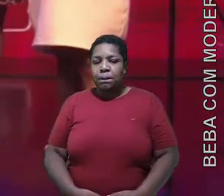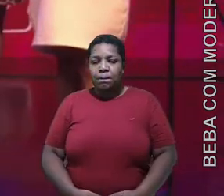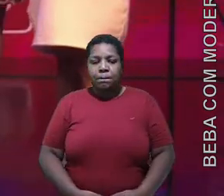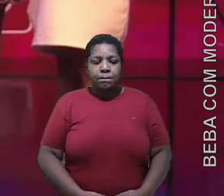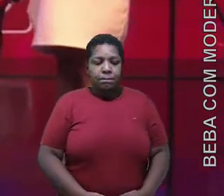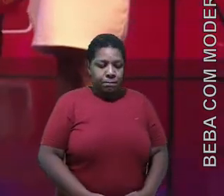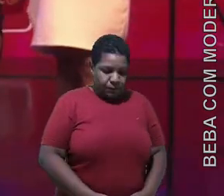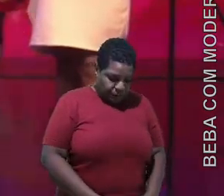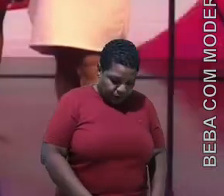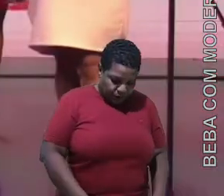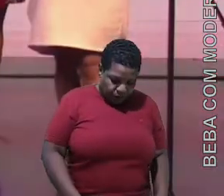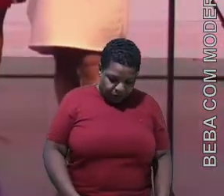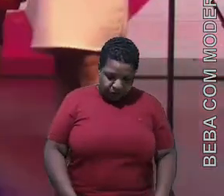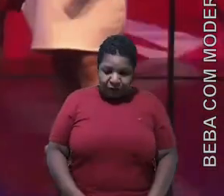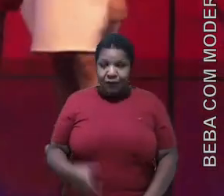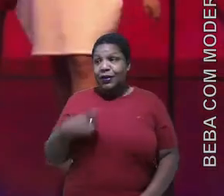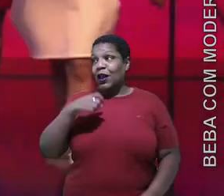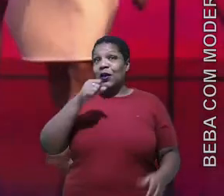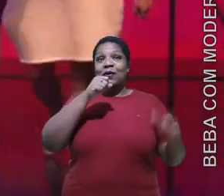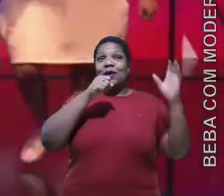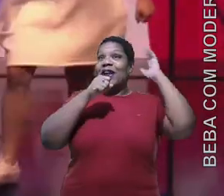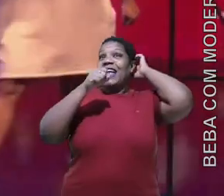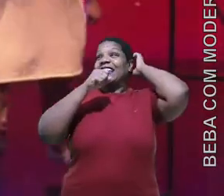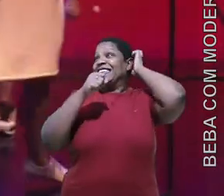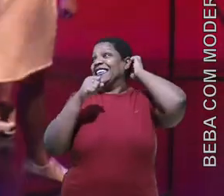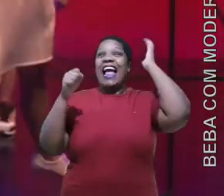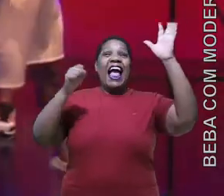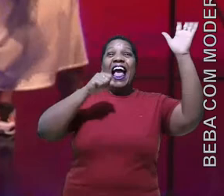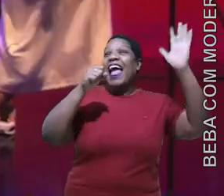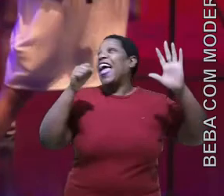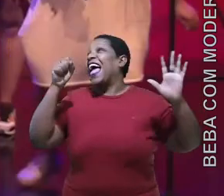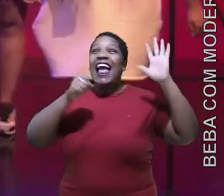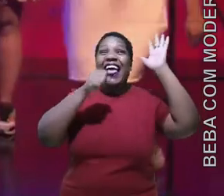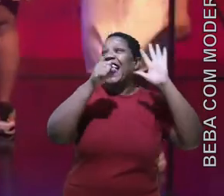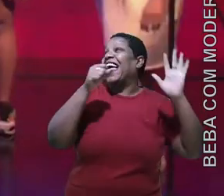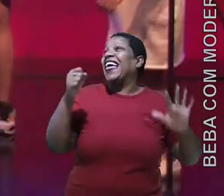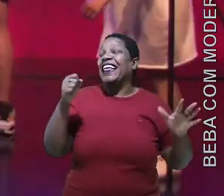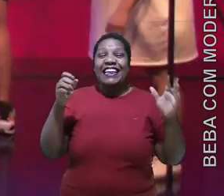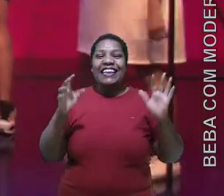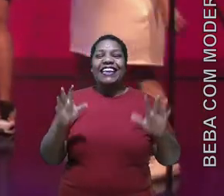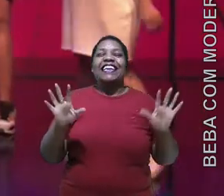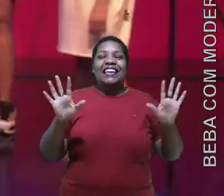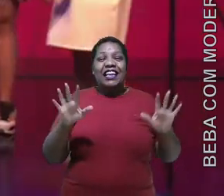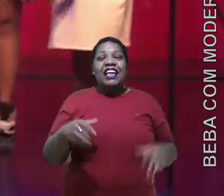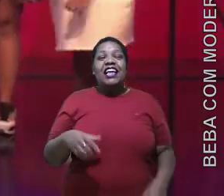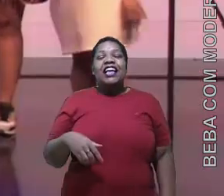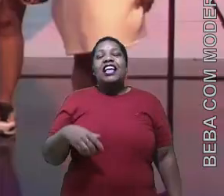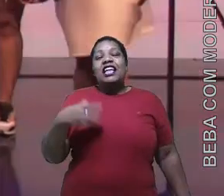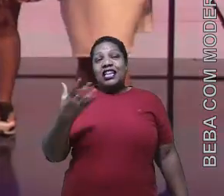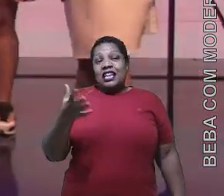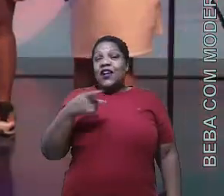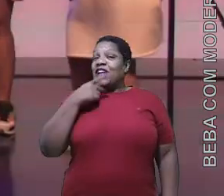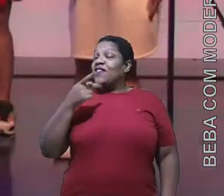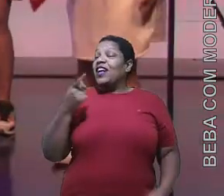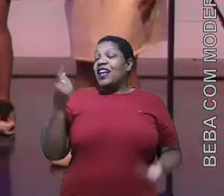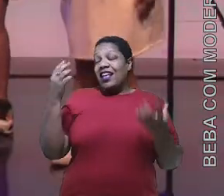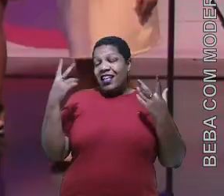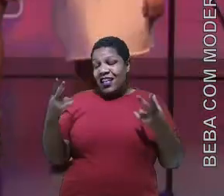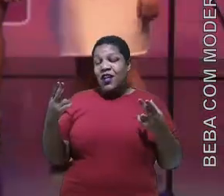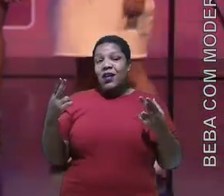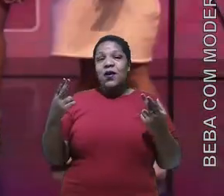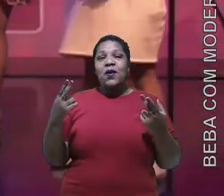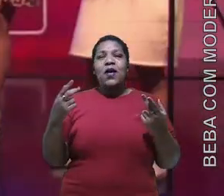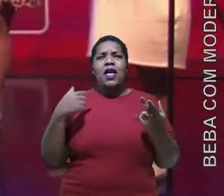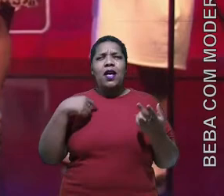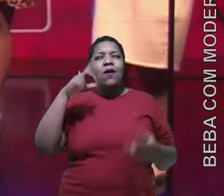quando o único microfone levantando aqui ó tá aqui não mas então eu ia falar justamente disso quando